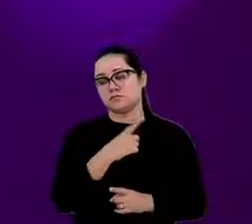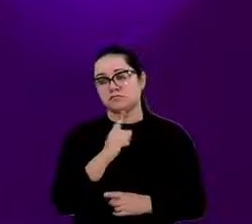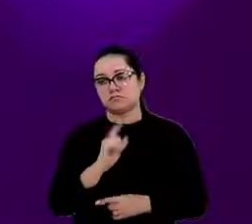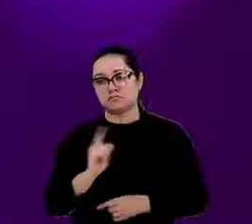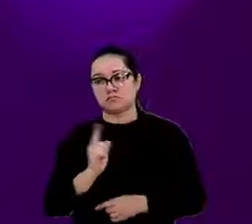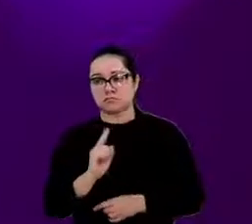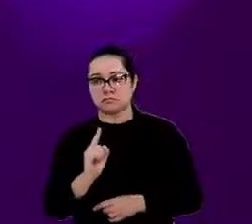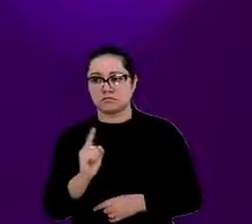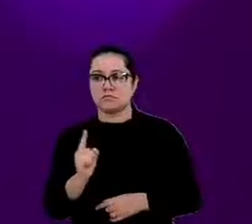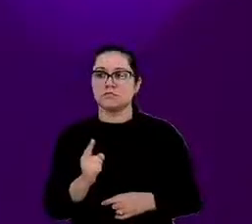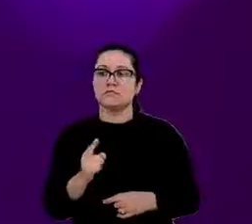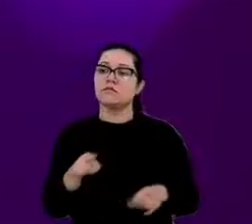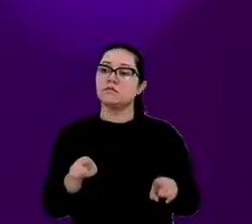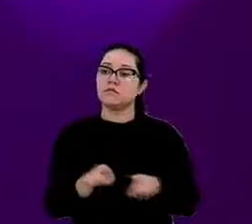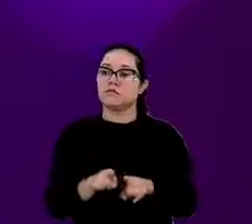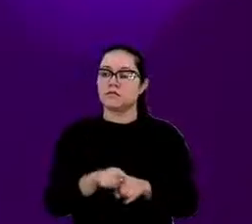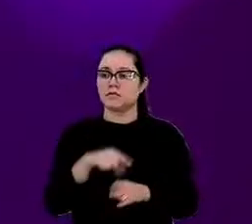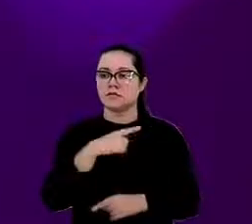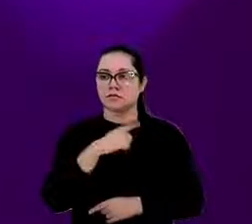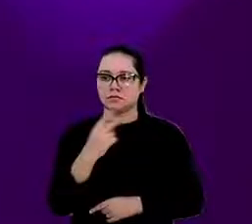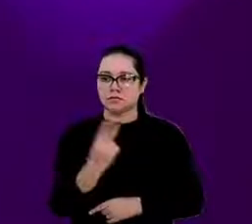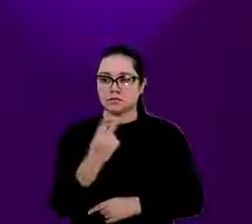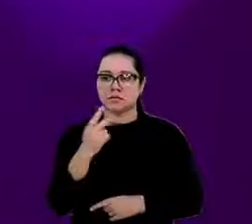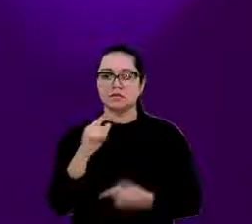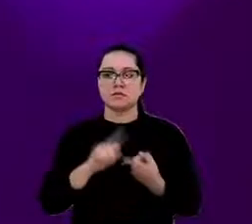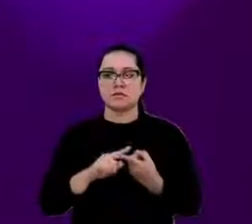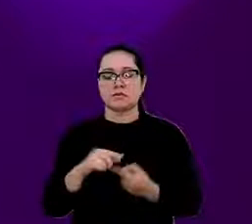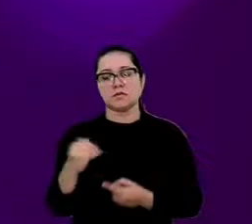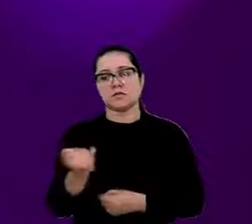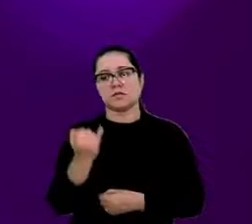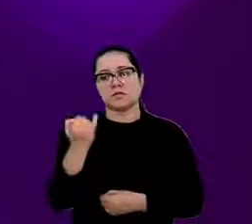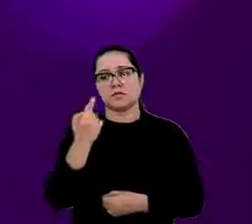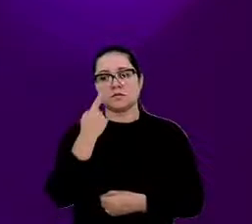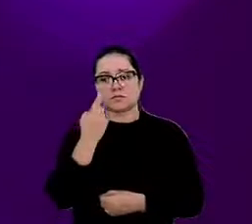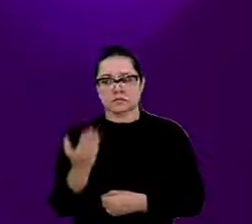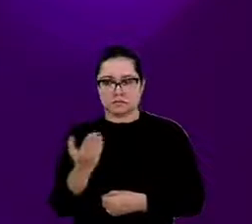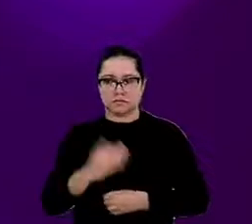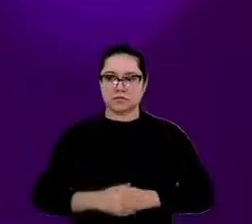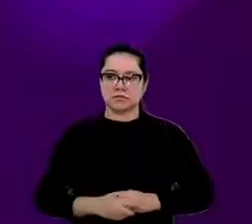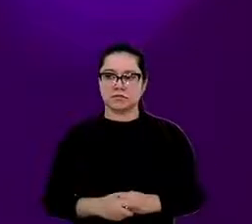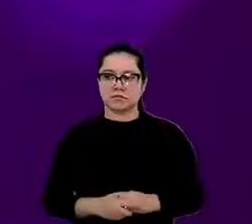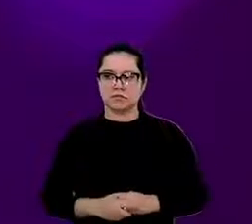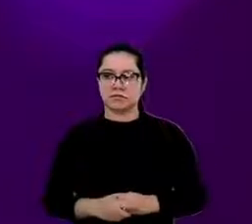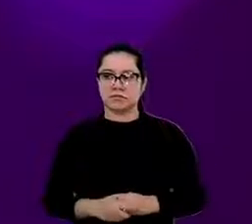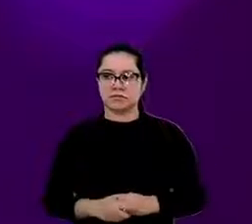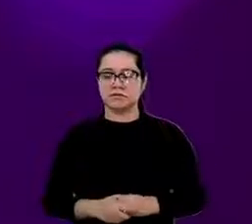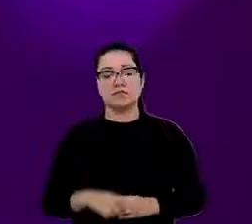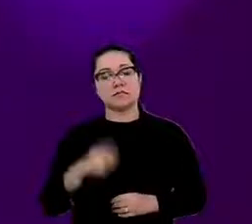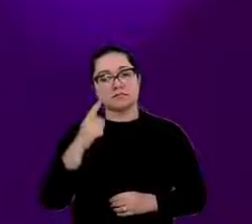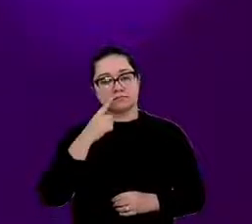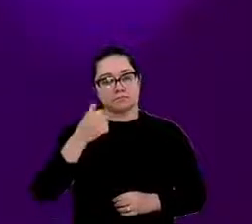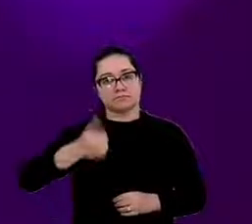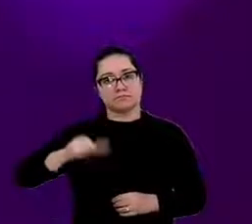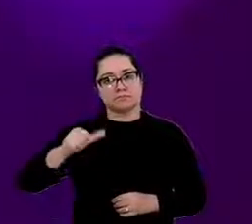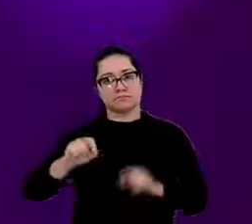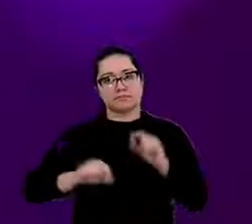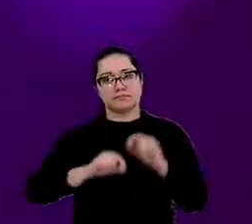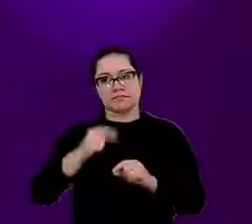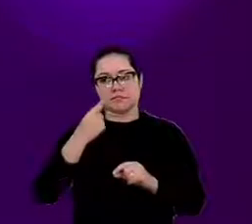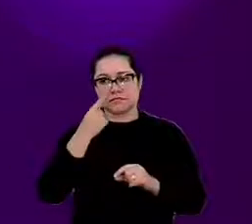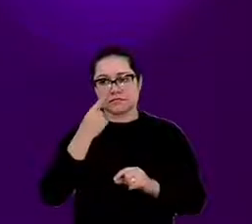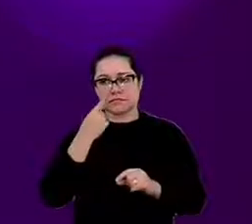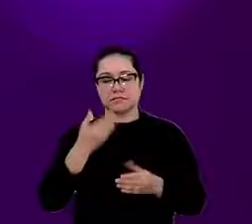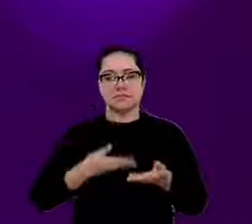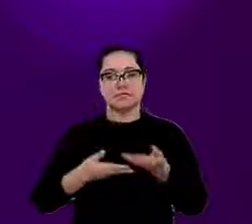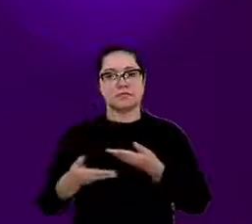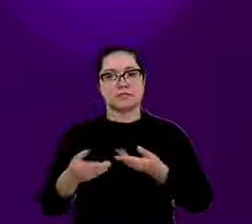agudas, e também ele tem um valor relevante na intervenção com stent para avaliar o implante ótimo do stent,